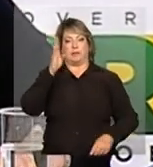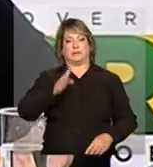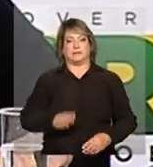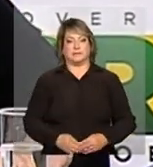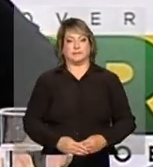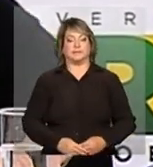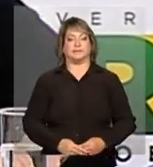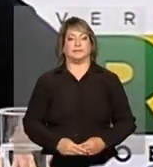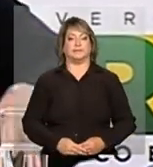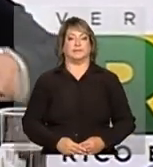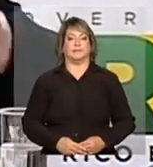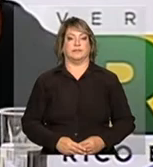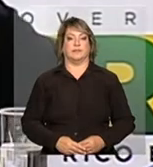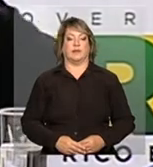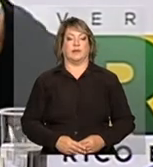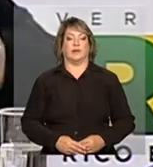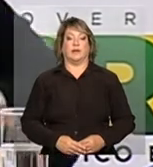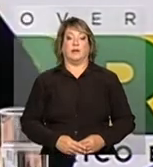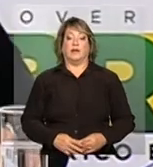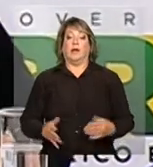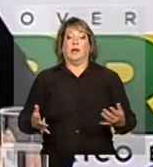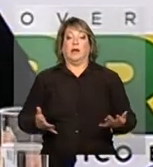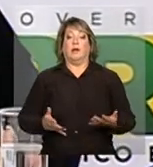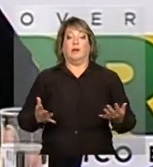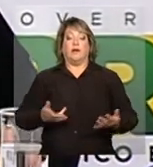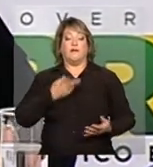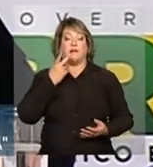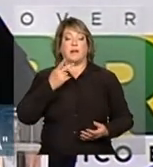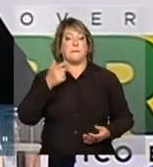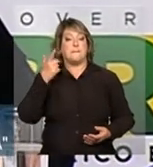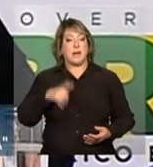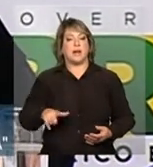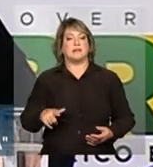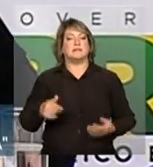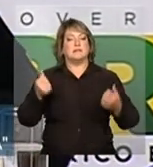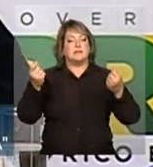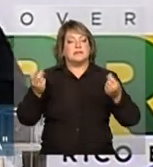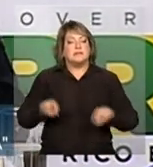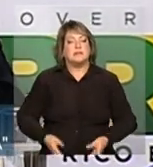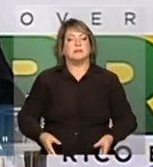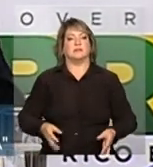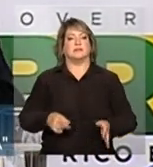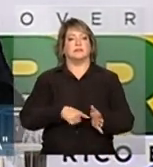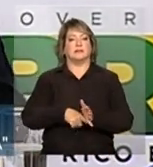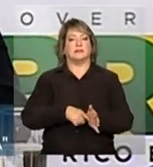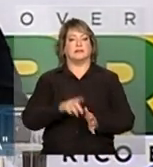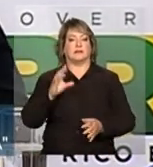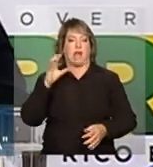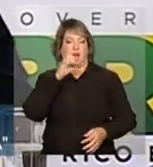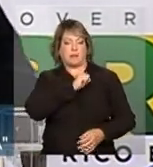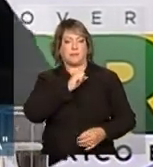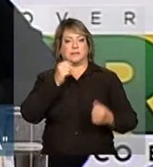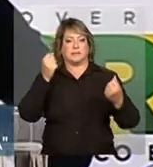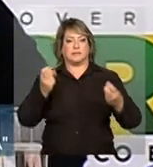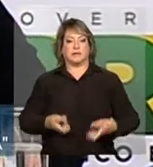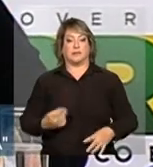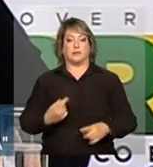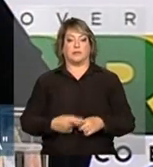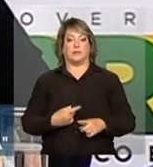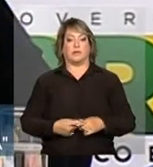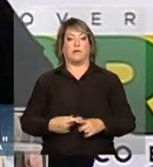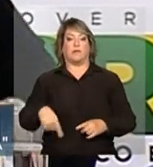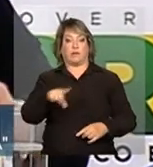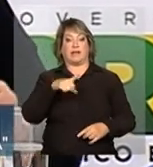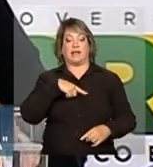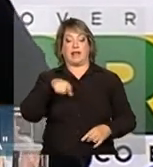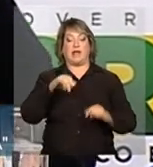Vamos trabalhar um pouco mais em detalhes, e não muito devagar, mas rapidamente, porque vocês têm esses dados à